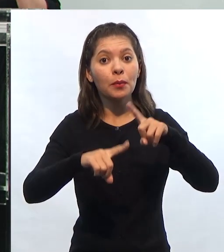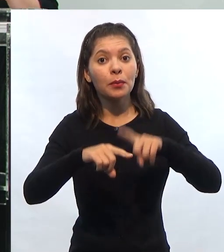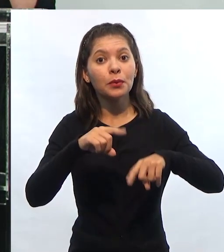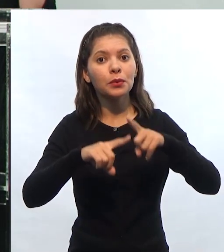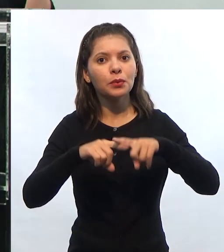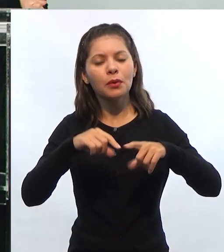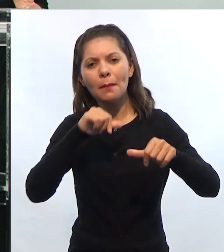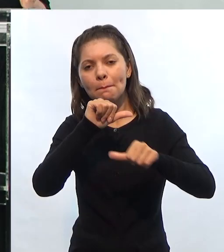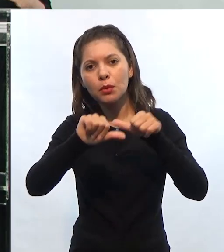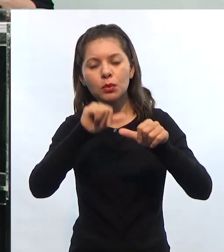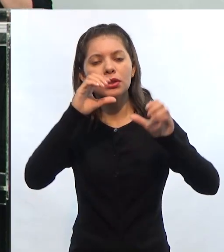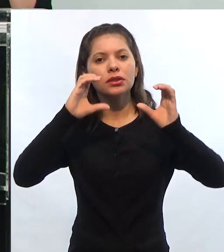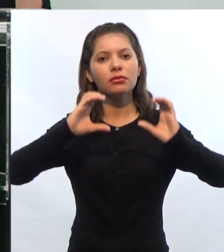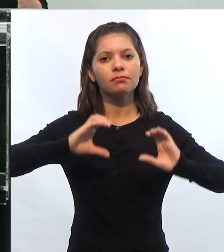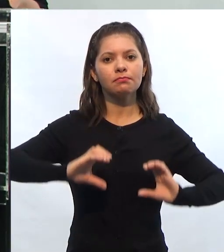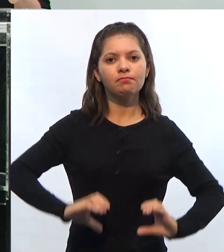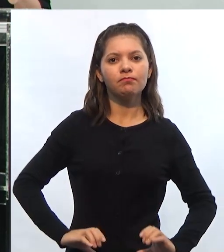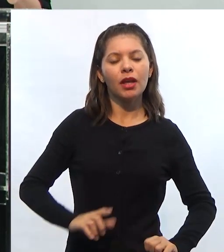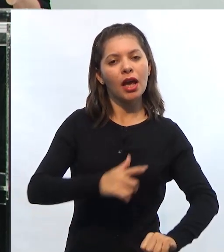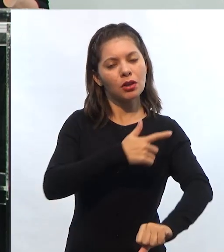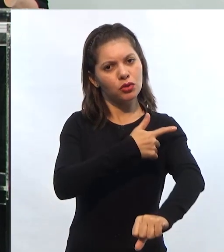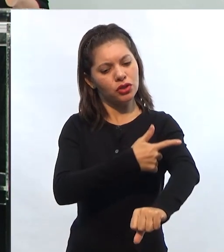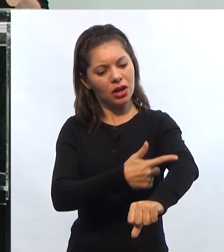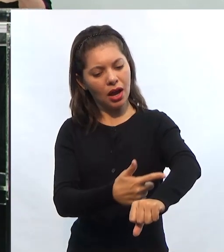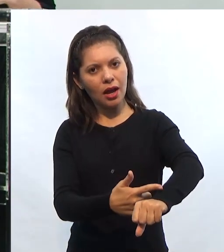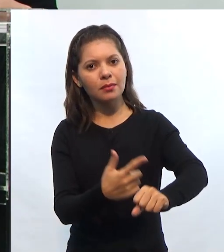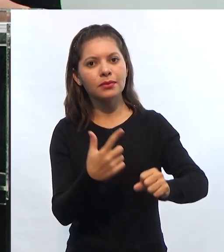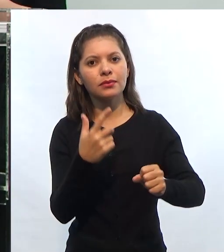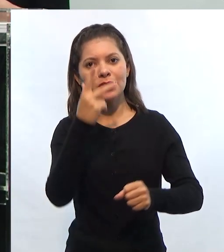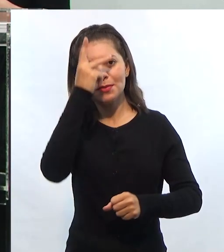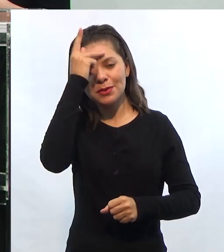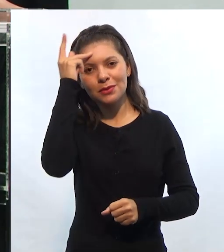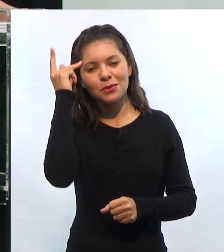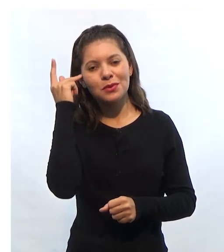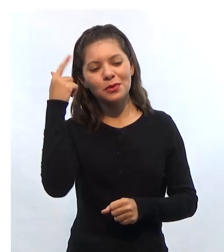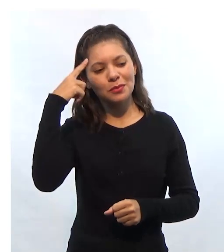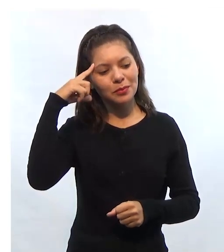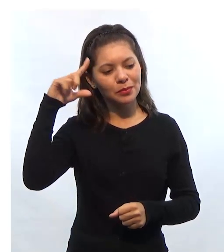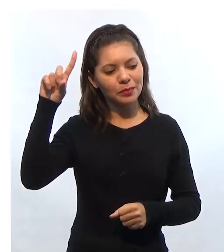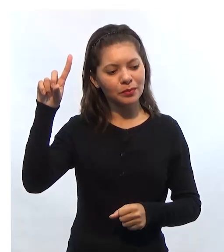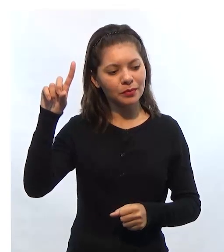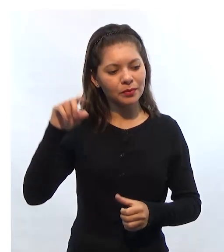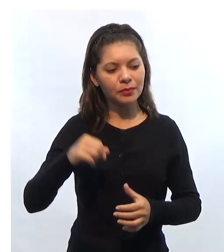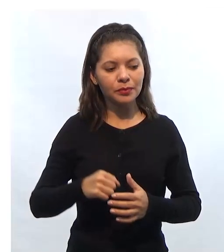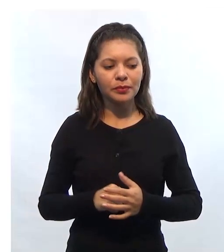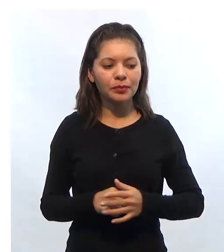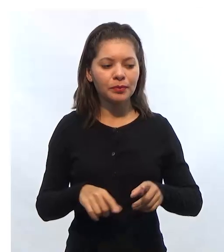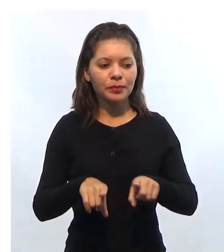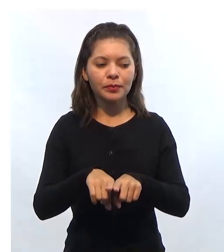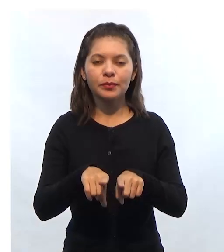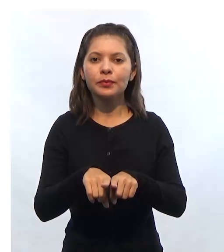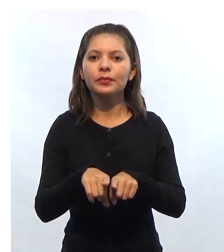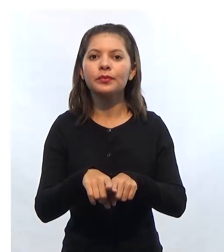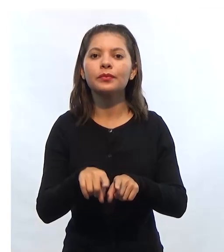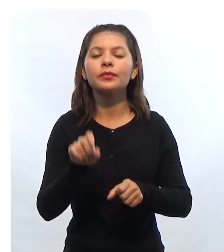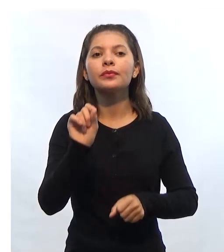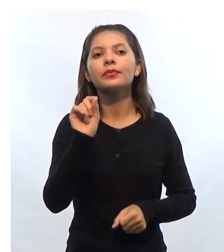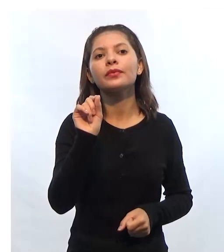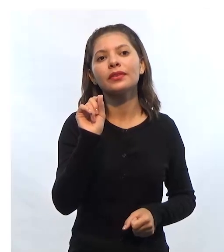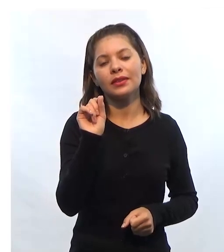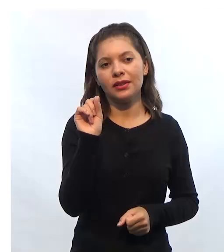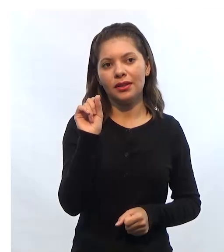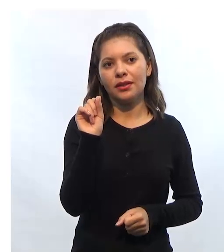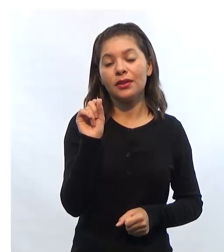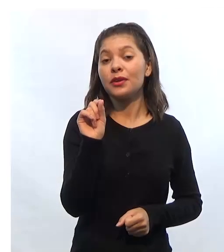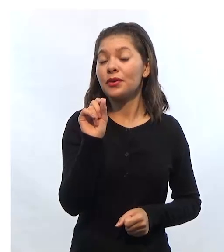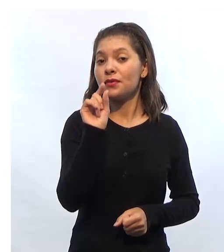é uma mudança de comportamento, é uma ideia, né? Então, esse também é algo